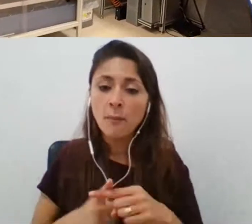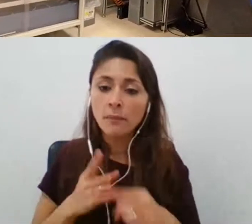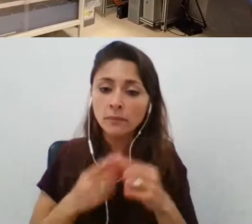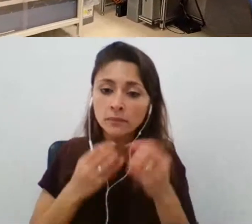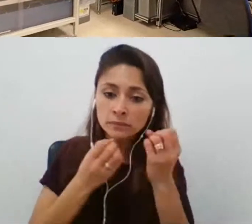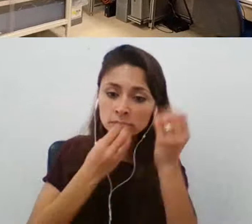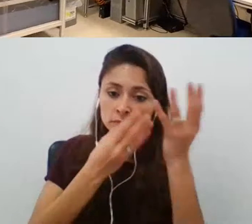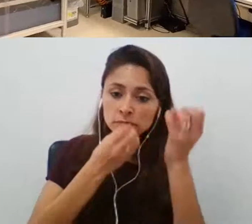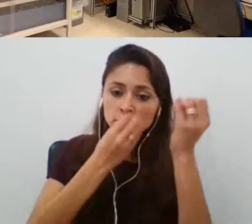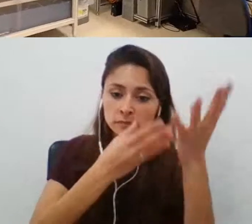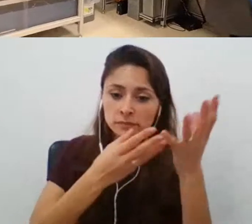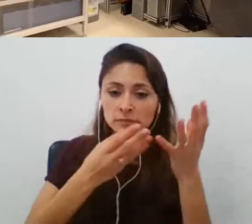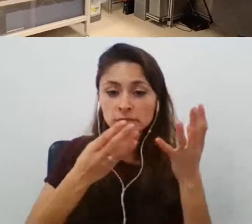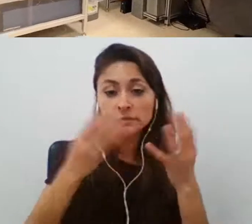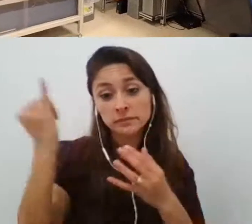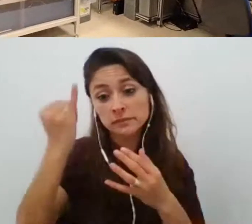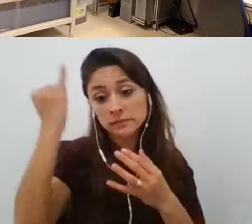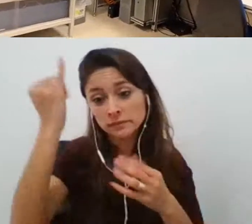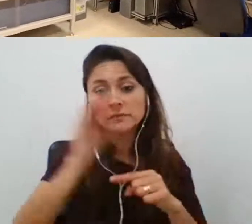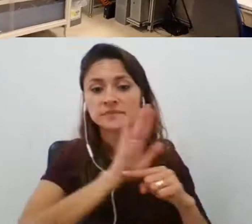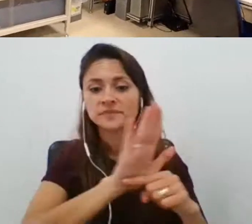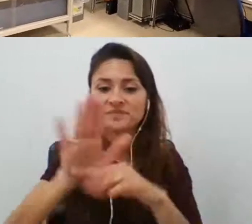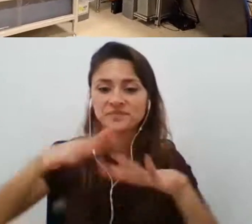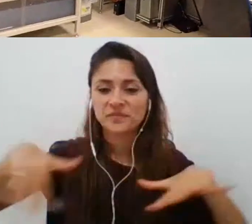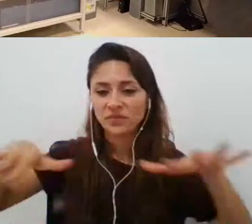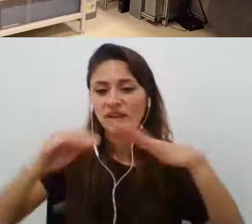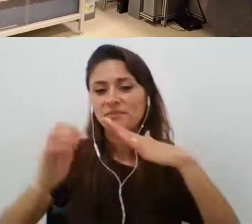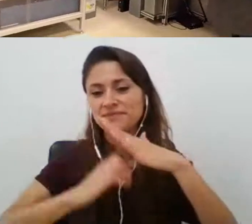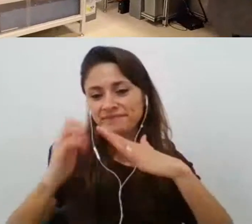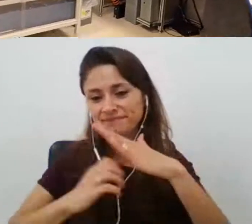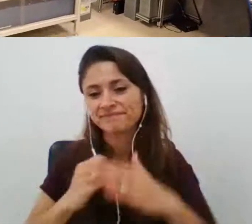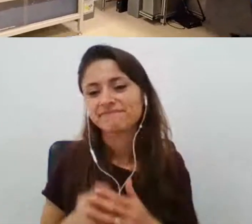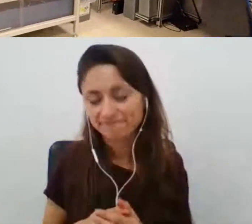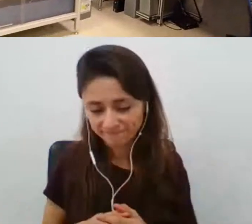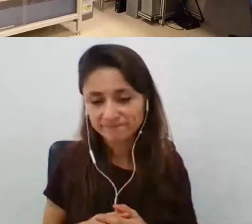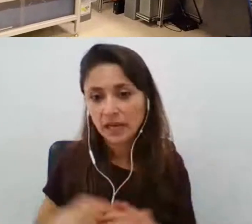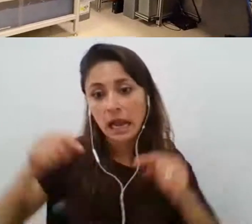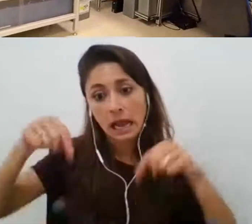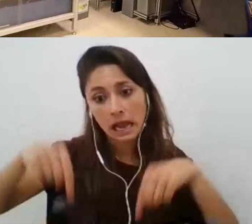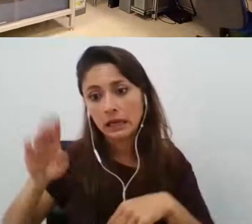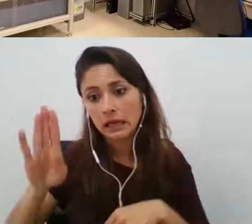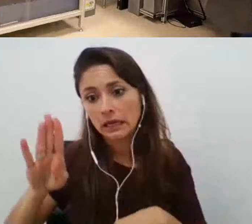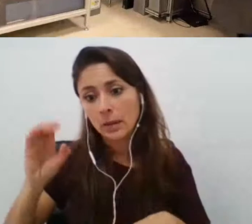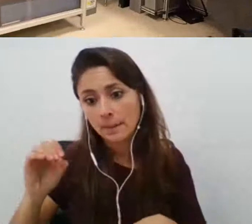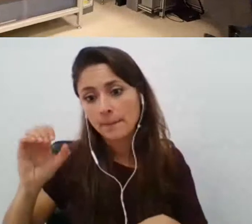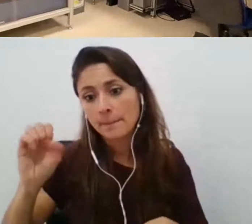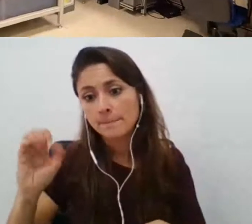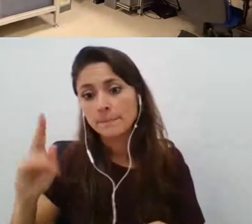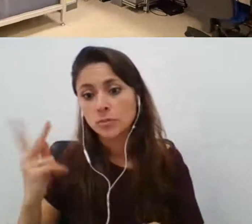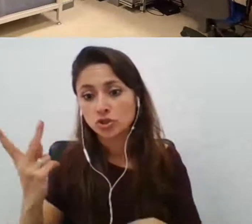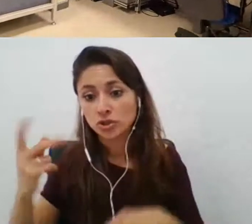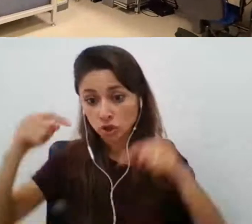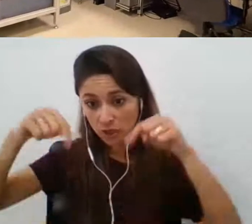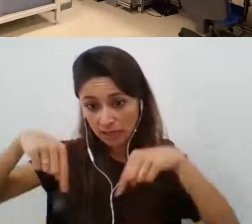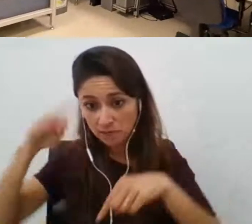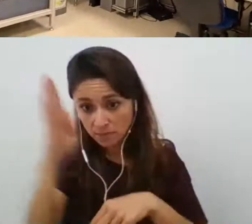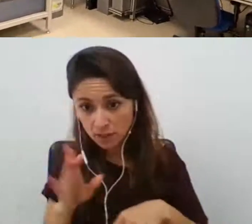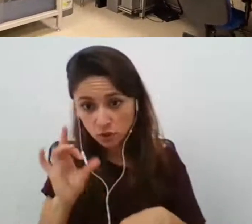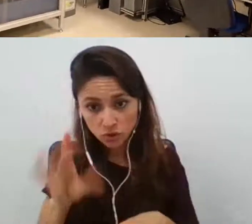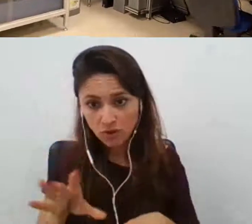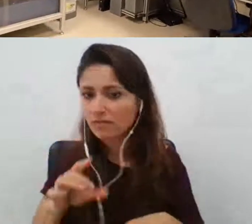divulgação de informações em todo esse ecossistema, né? Tanto aqui, Bosch na América Latina, como Bosch mundial. Tá?